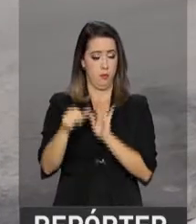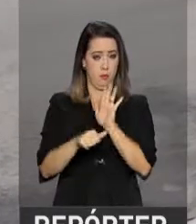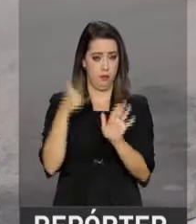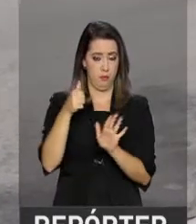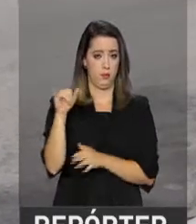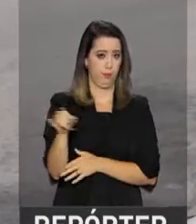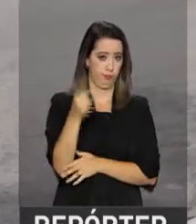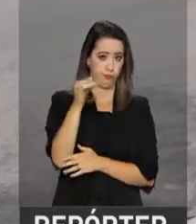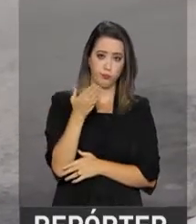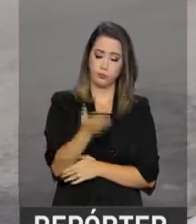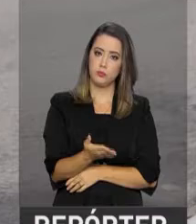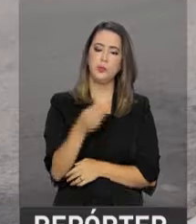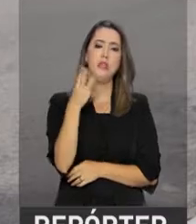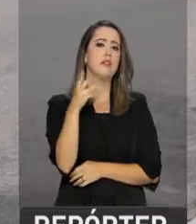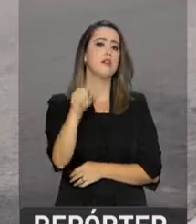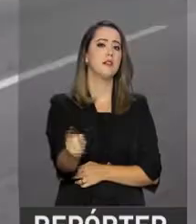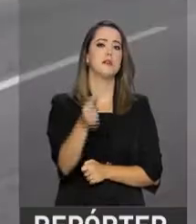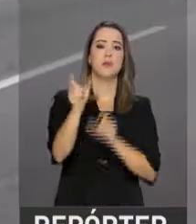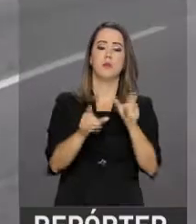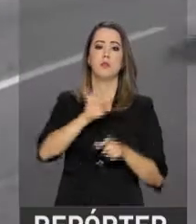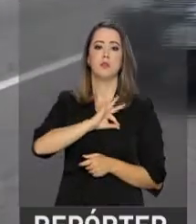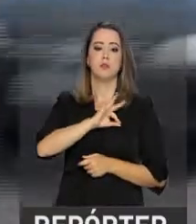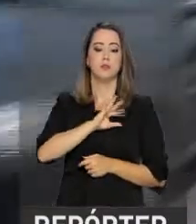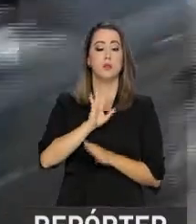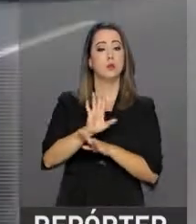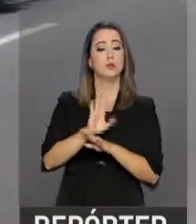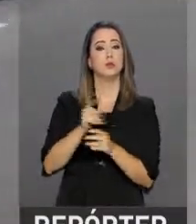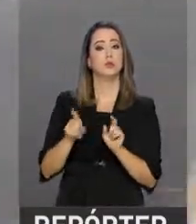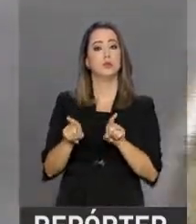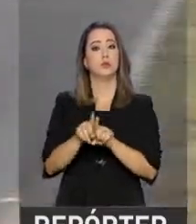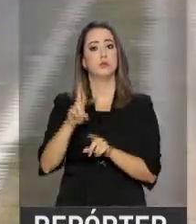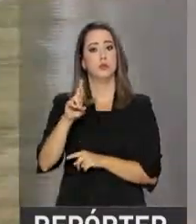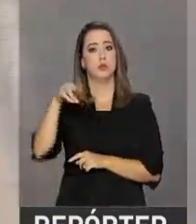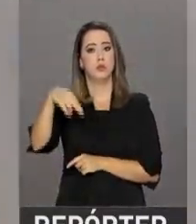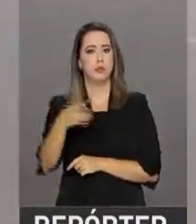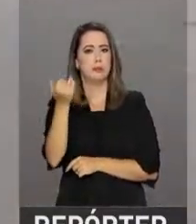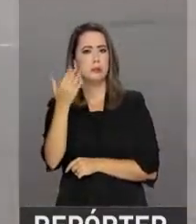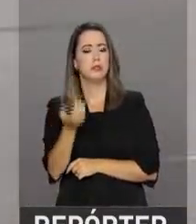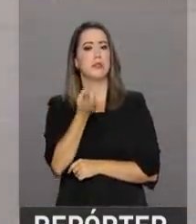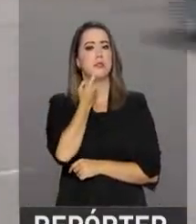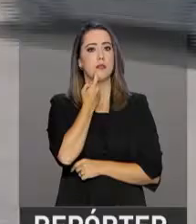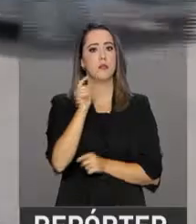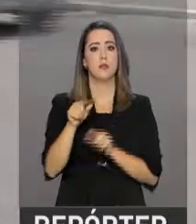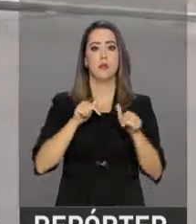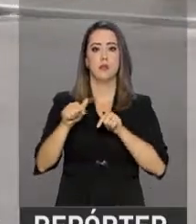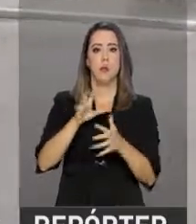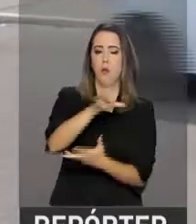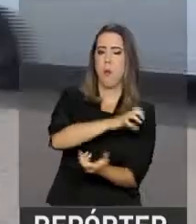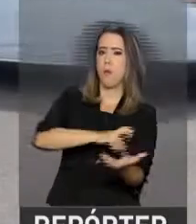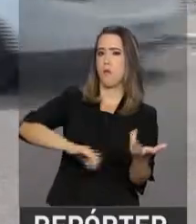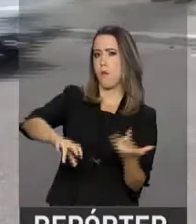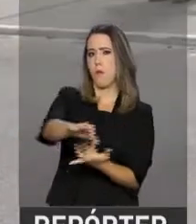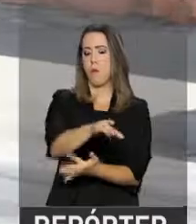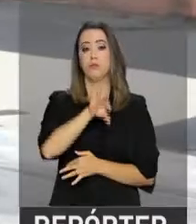reforçam a segurança na capital e na região metropolitana de natal desde a noite da última sexta feira em função da greve de